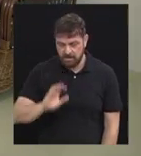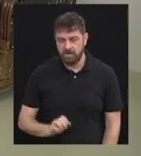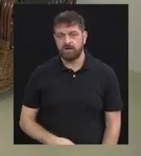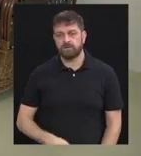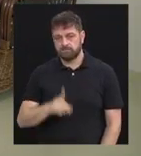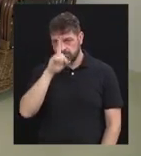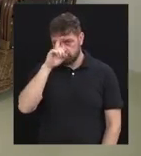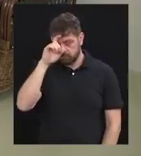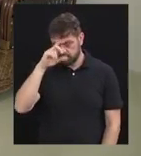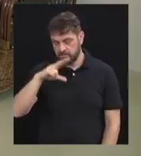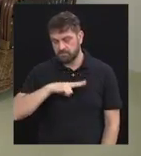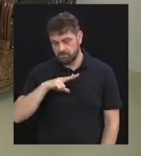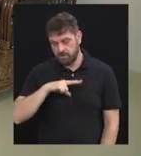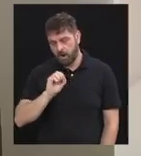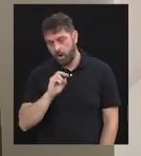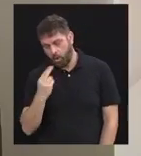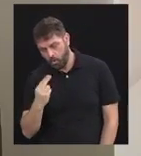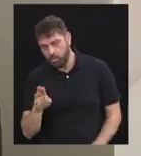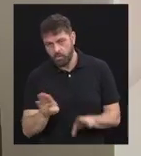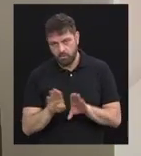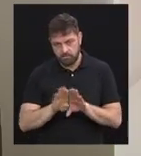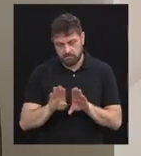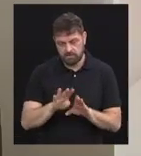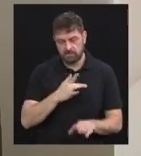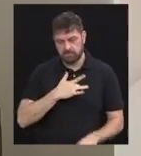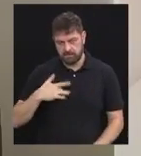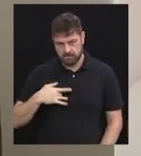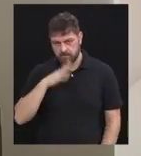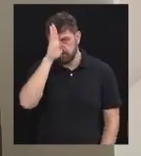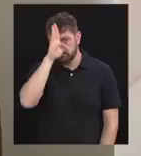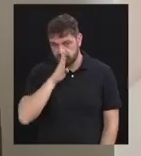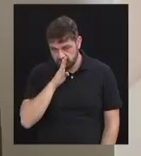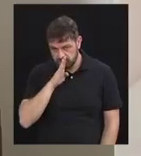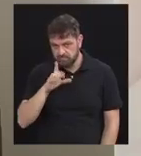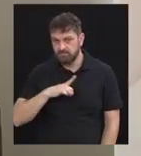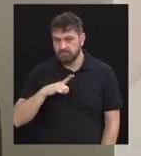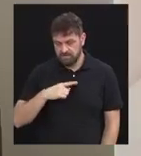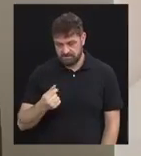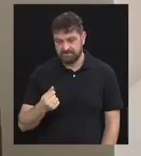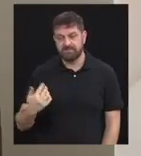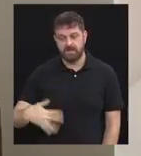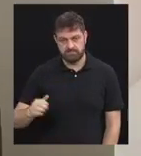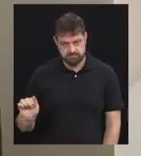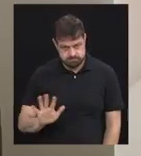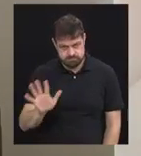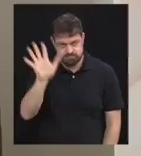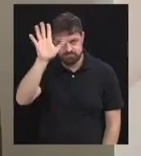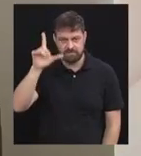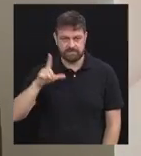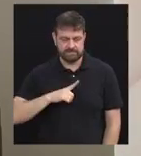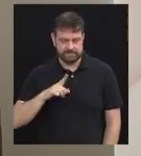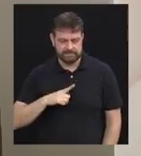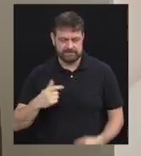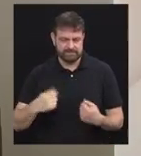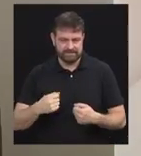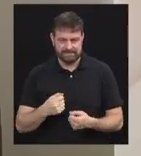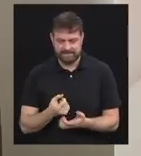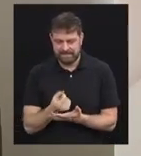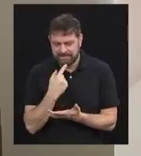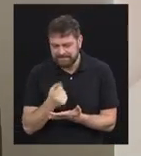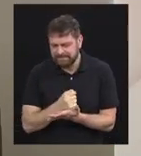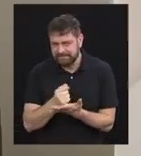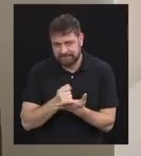privada como na área estatal. É um tratamento caro, é um tratamento que exige